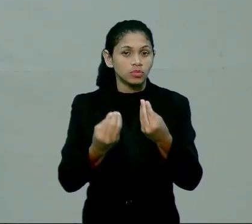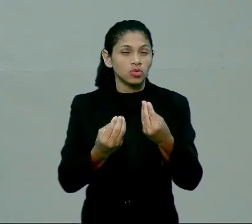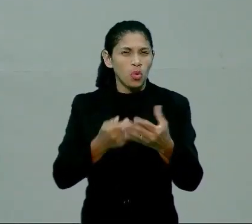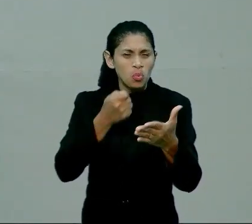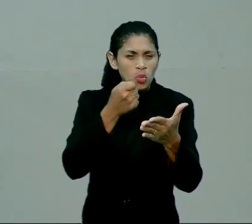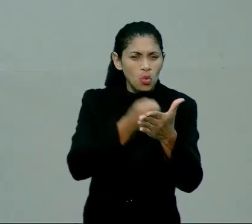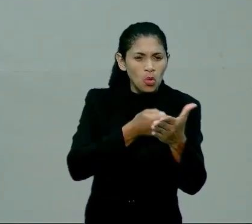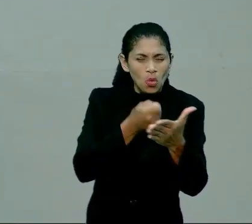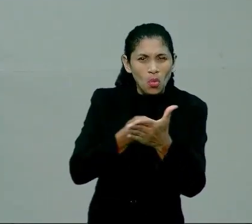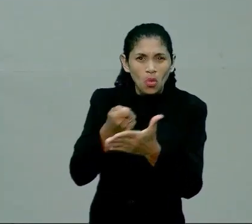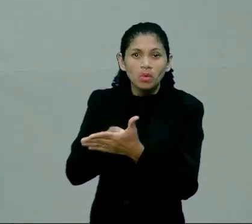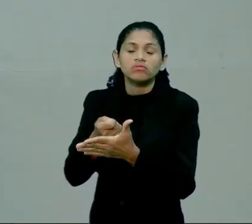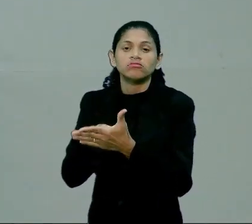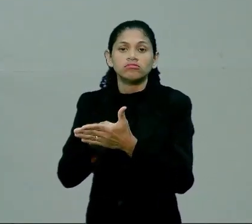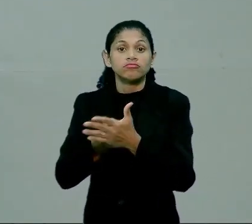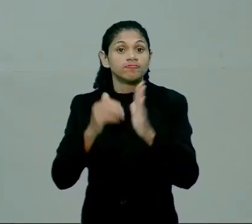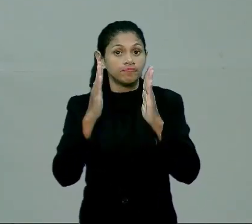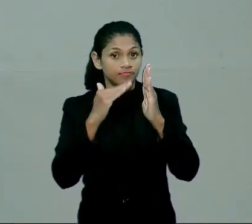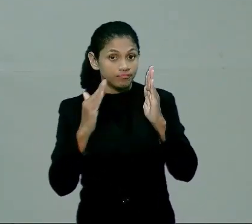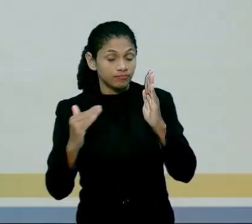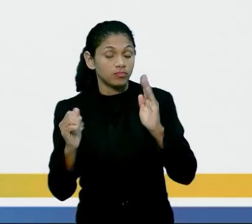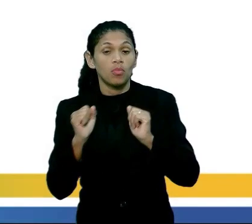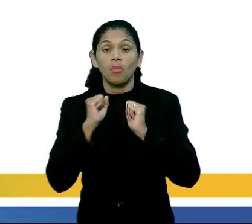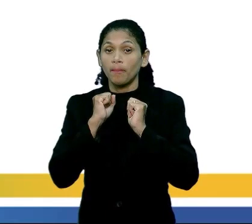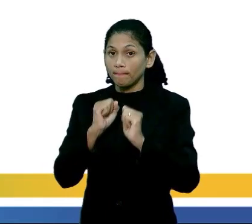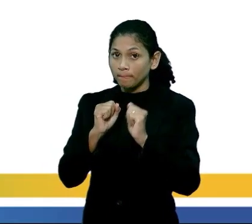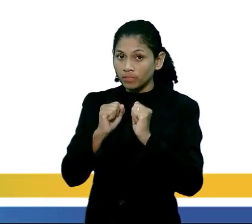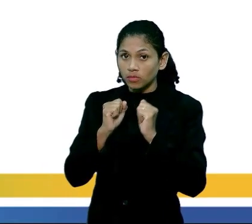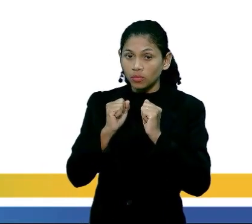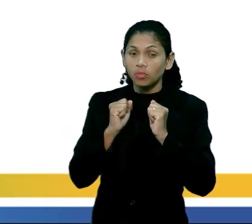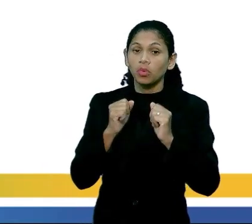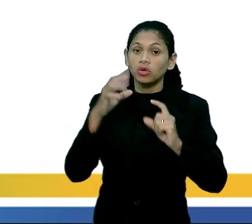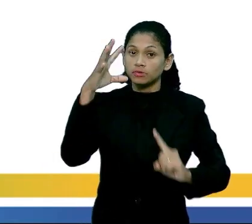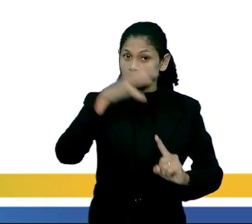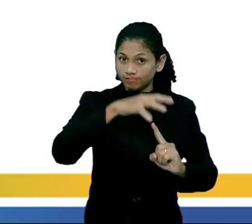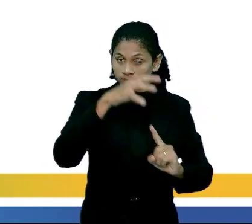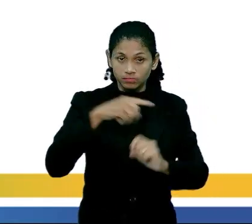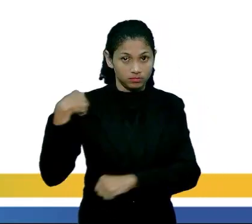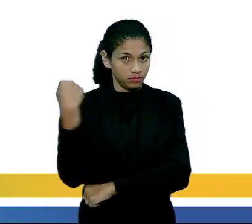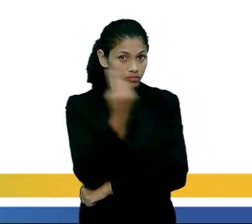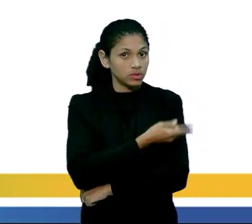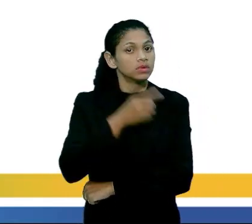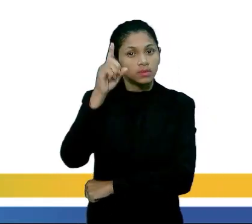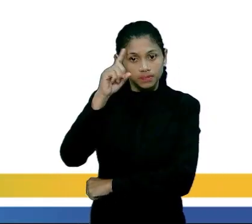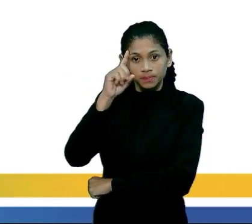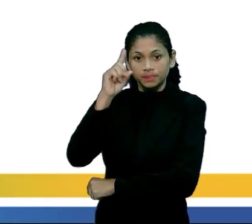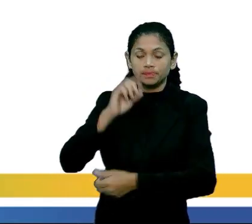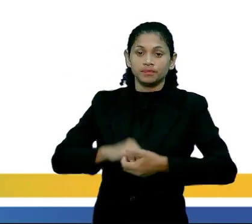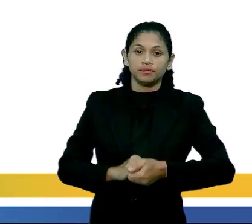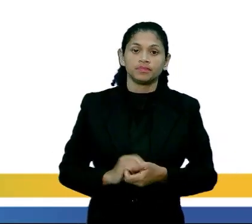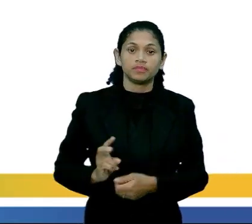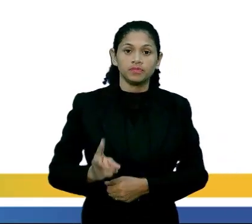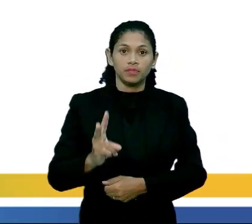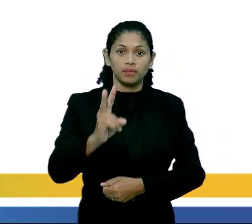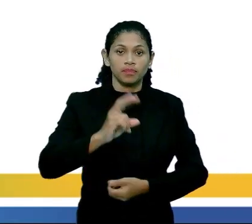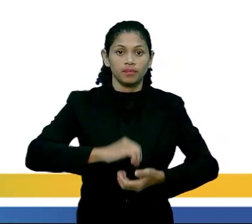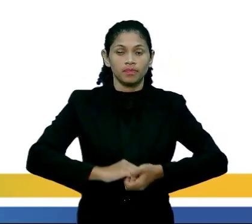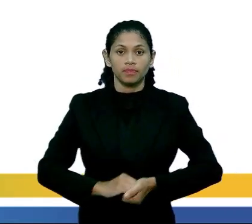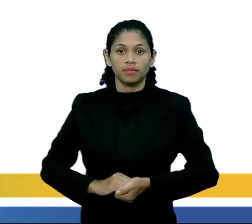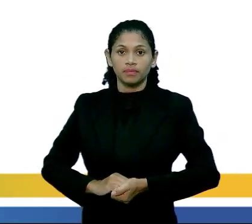pressão estética, ela pode influenciar no nosso cotidiano, beleza? Então a gente segue mais um pouquinho e aí é o